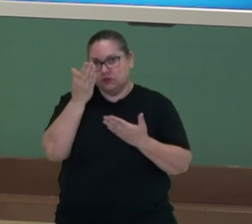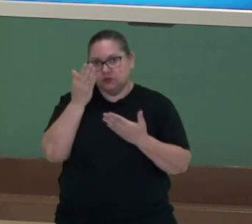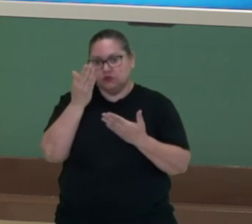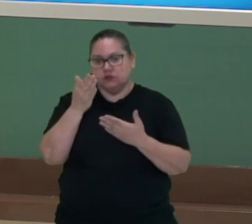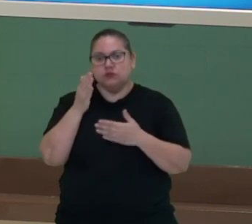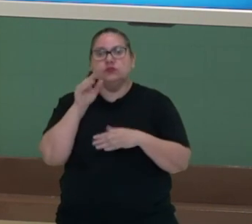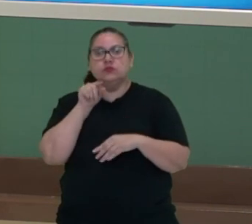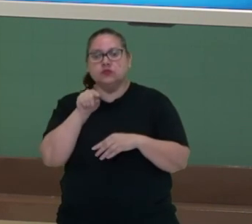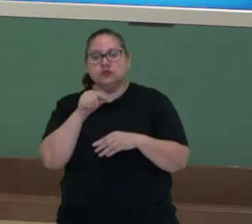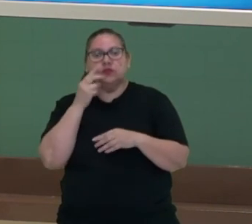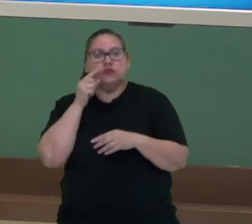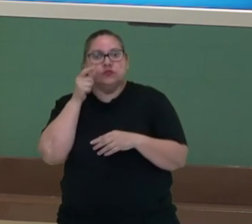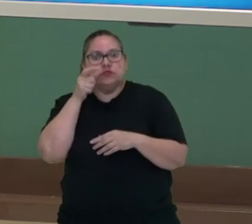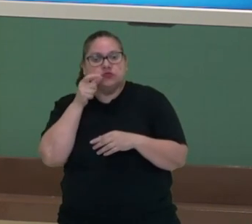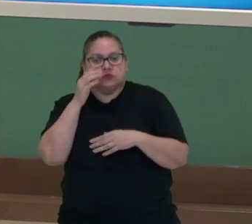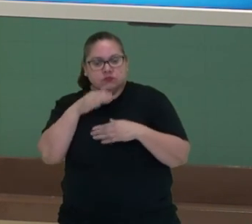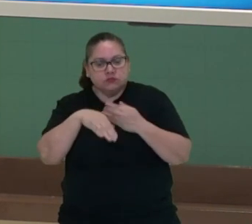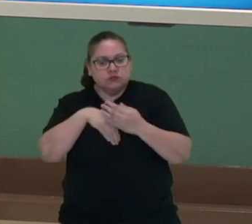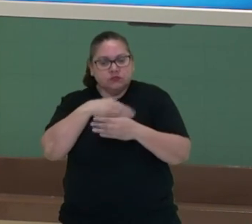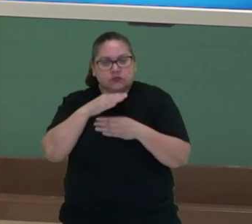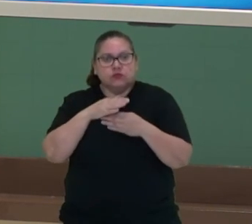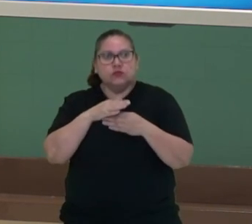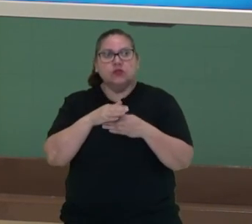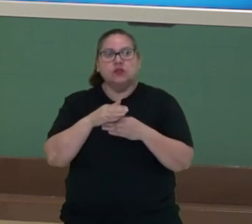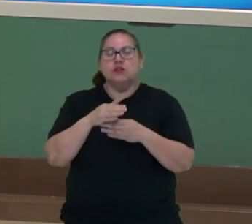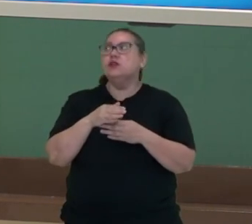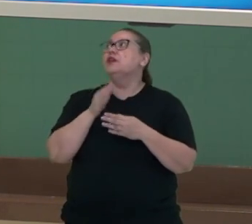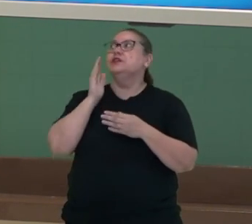sua participação, o teu envolvimento.